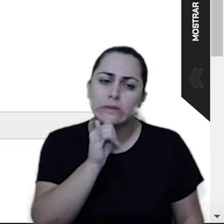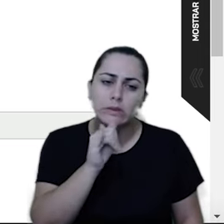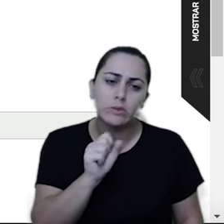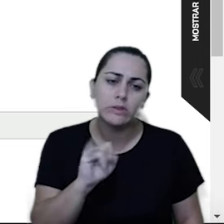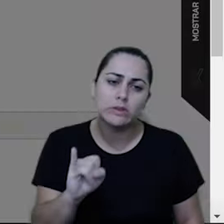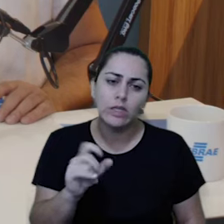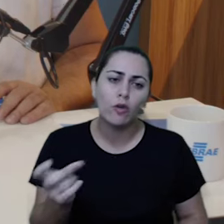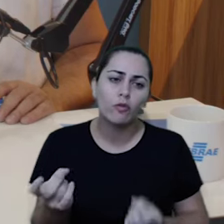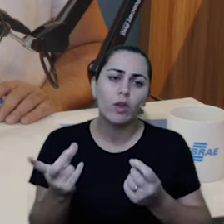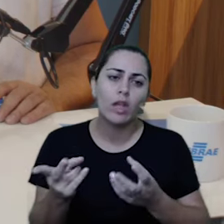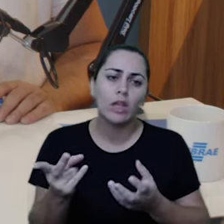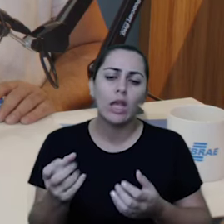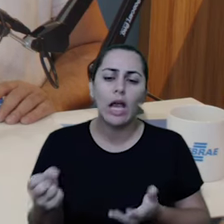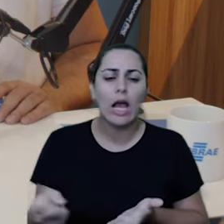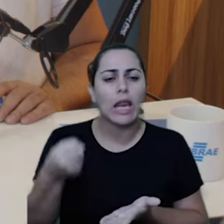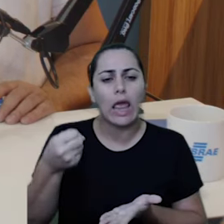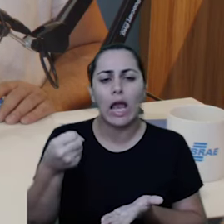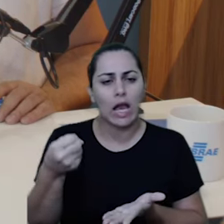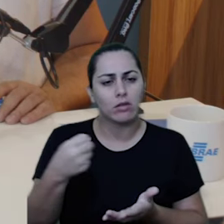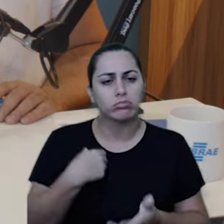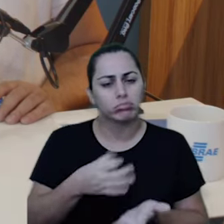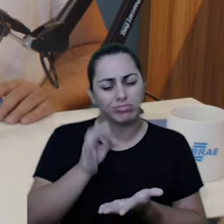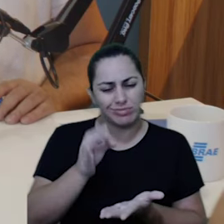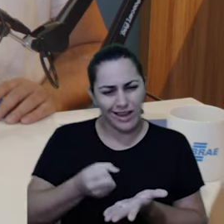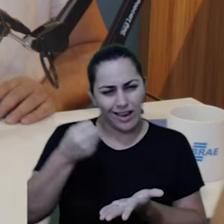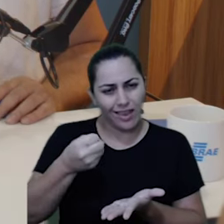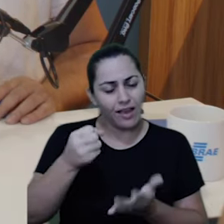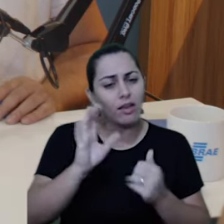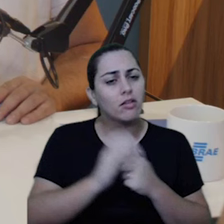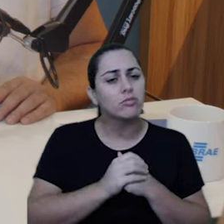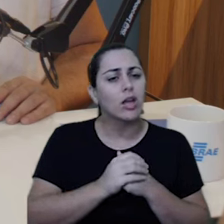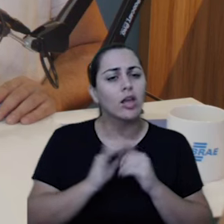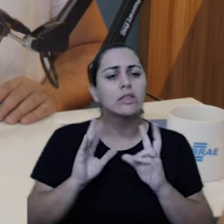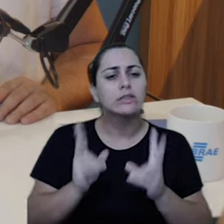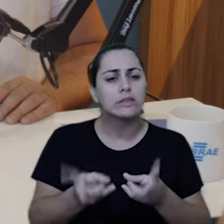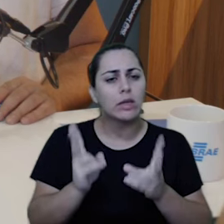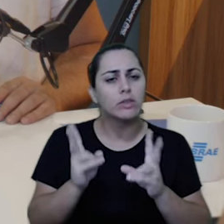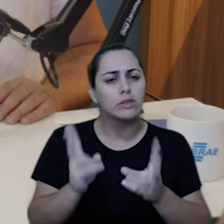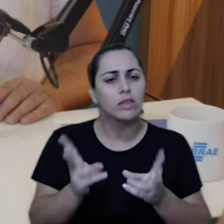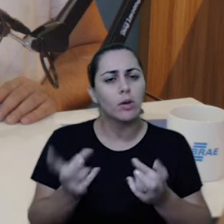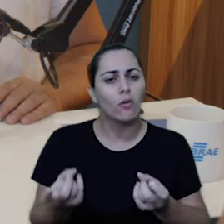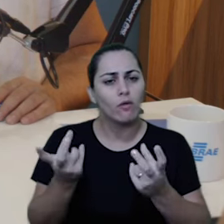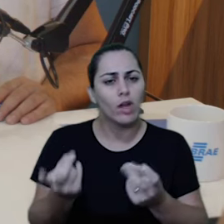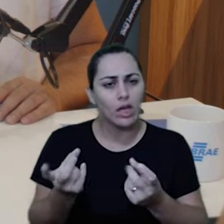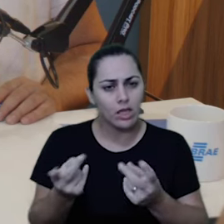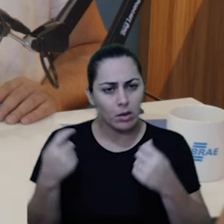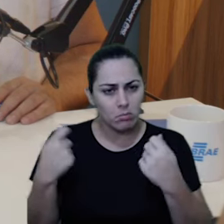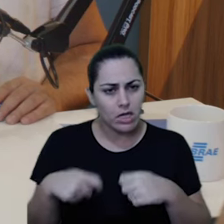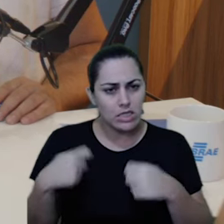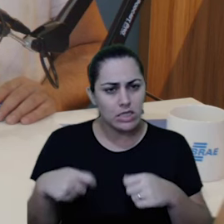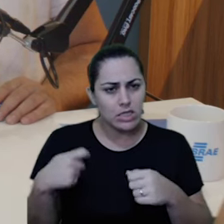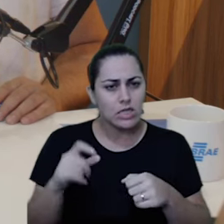que eu venda só canecas certo e aí todas as vezes que eu for vender eu preciso